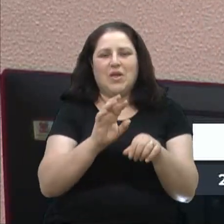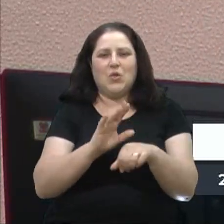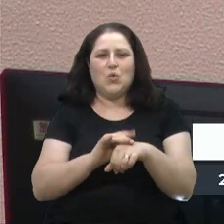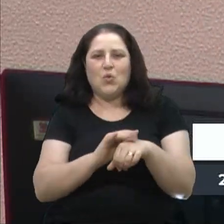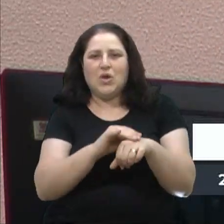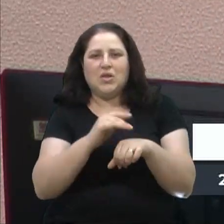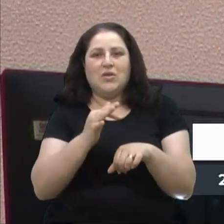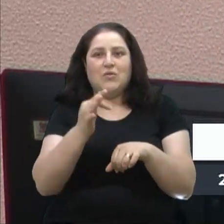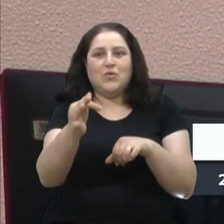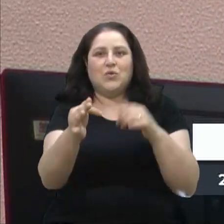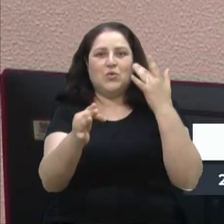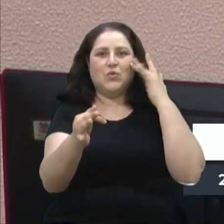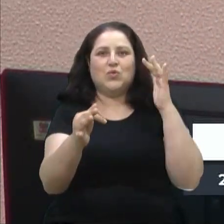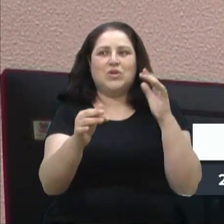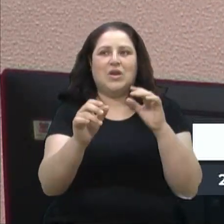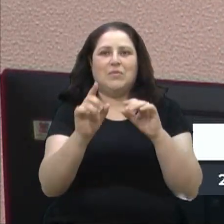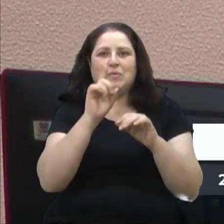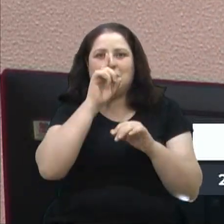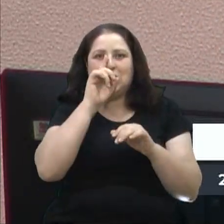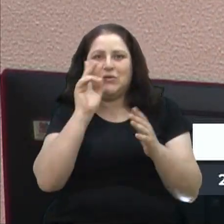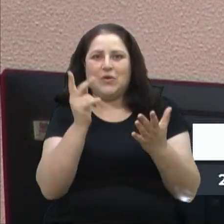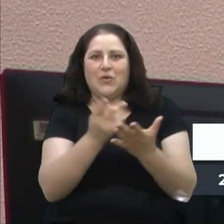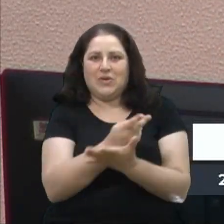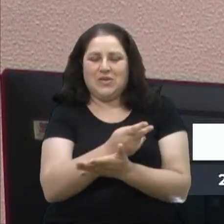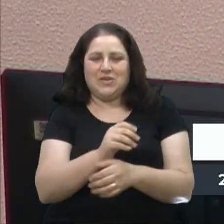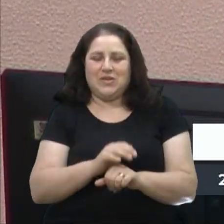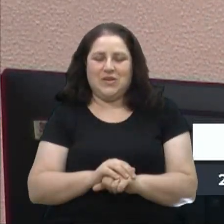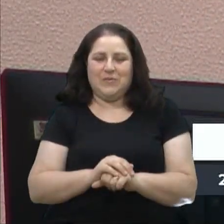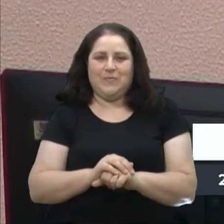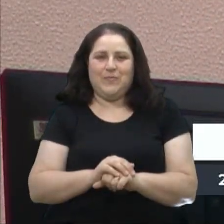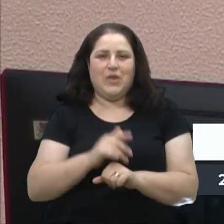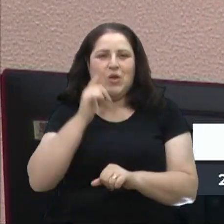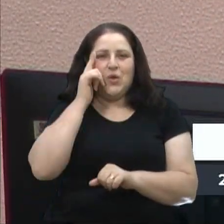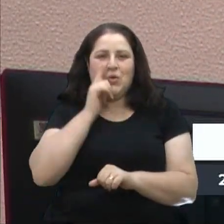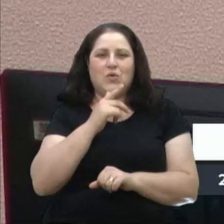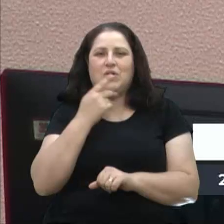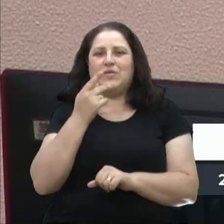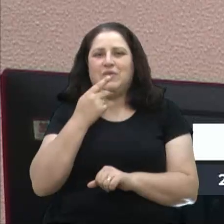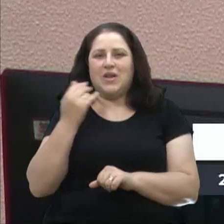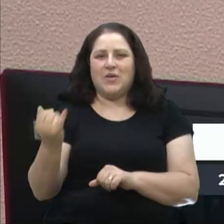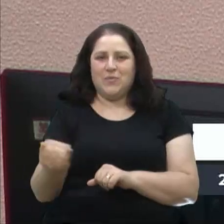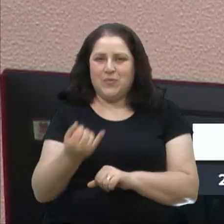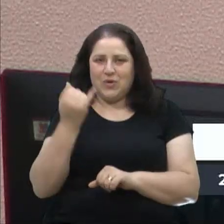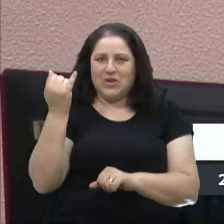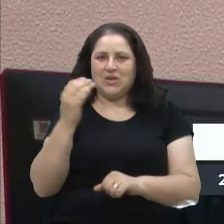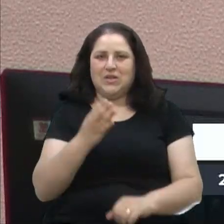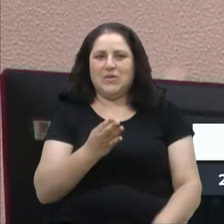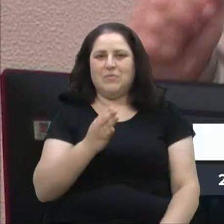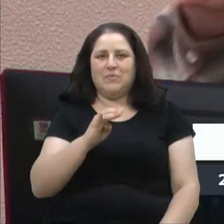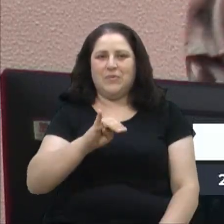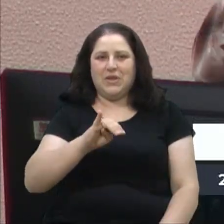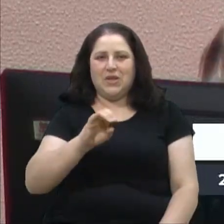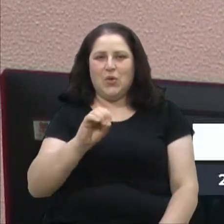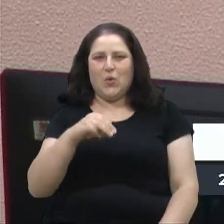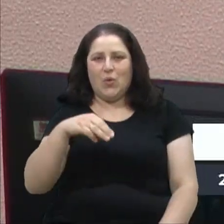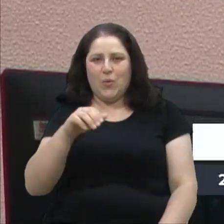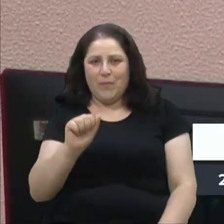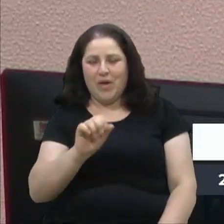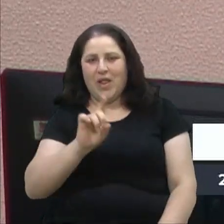amanhã. O Lucas coloca a importância do bioma da Amazônia, e eu já aproveitando,